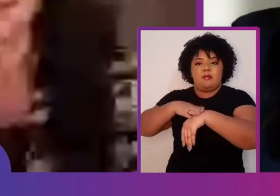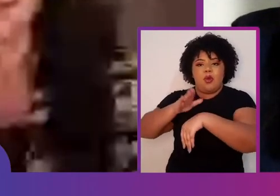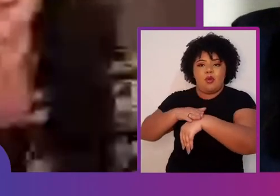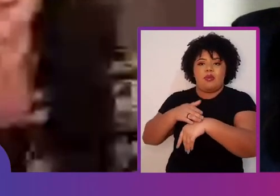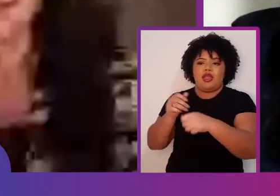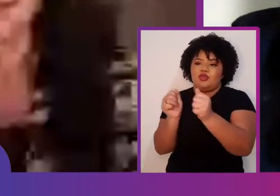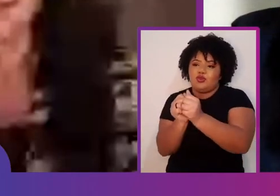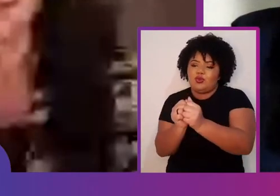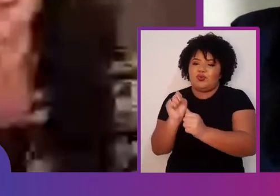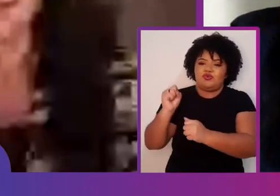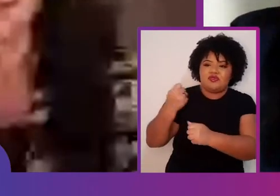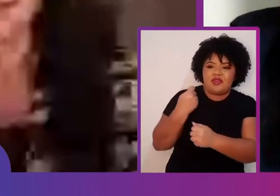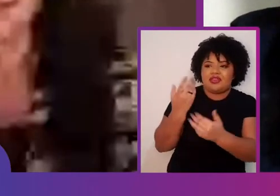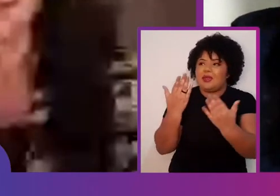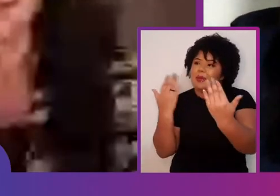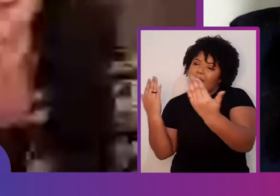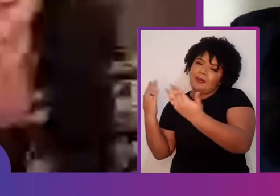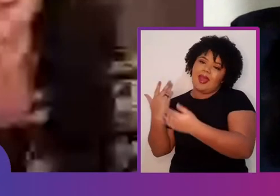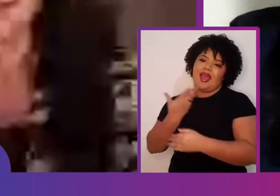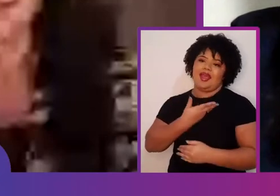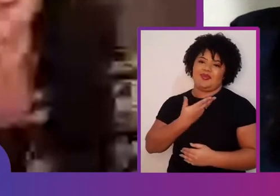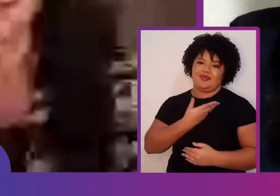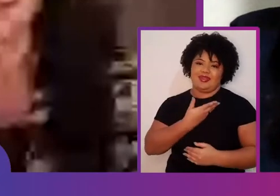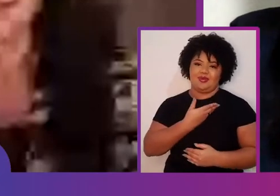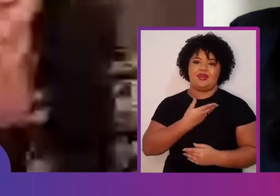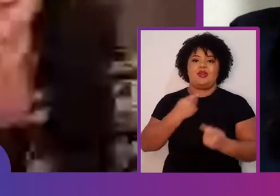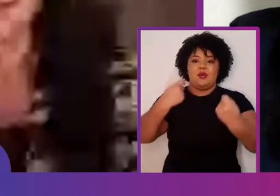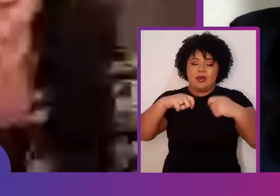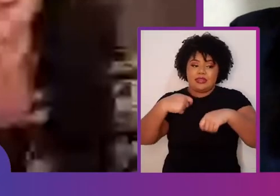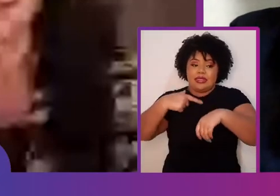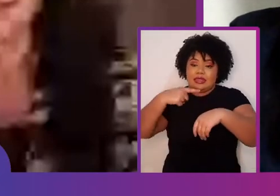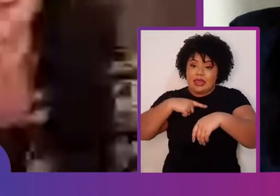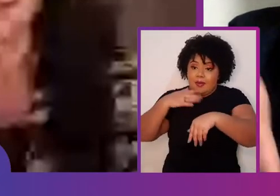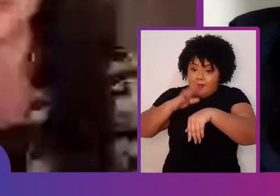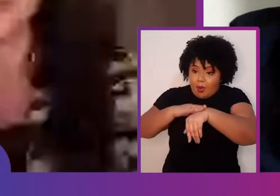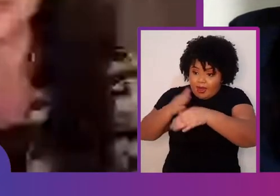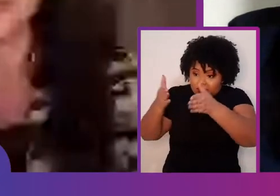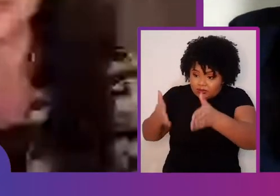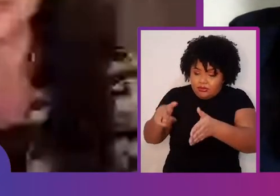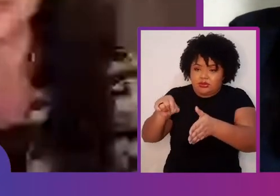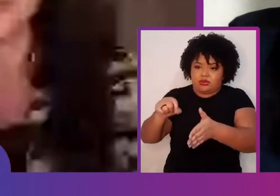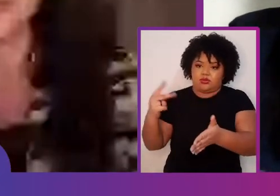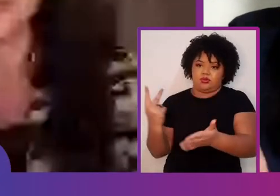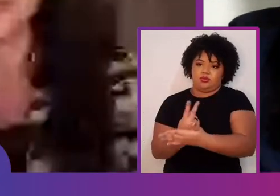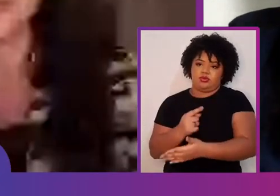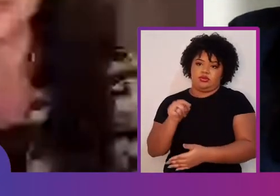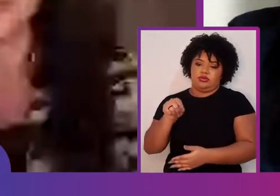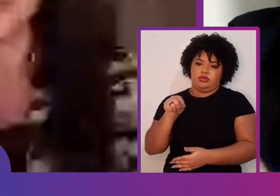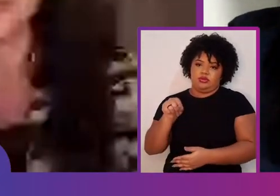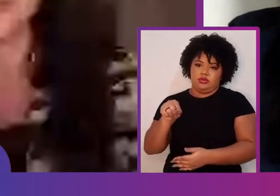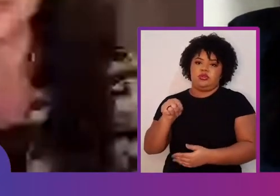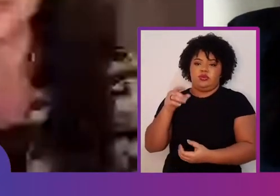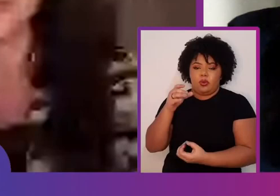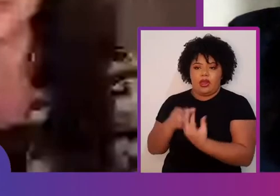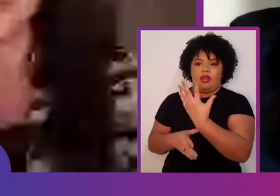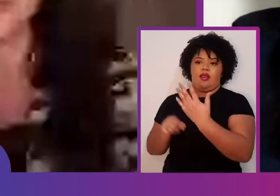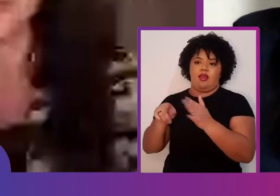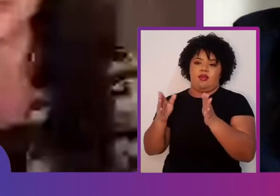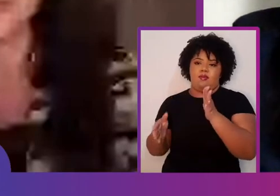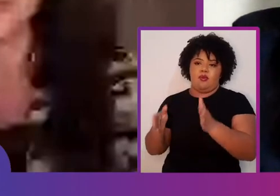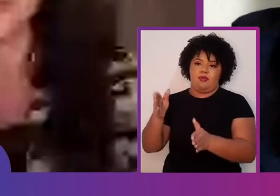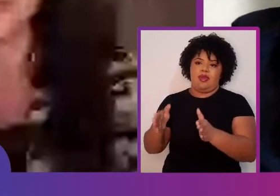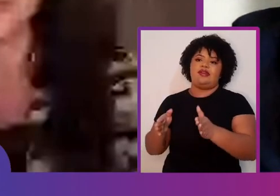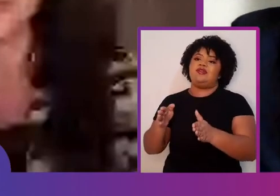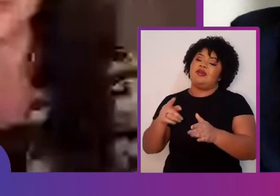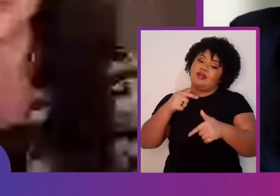fim do dia com os amigos dele. Então nós vamos precisar ter espaços para isso acontecer dentro da organização virtual do trabalho,